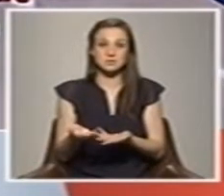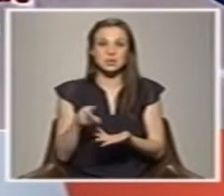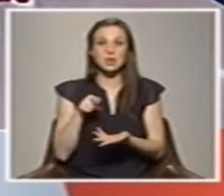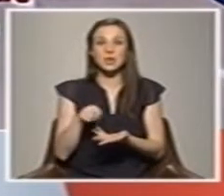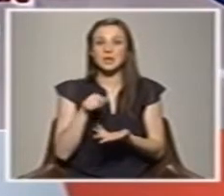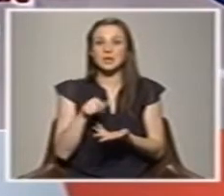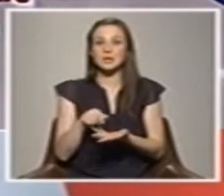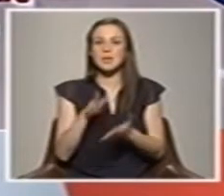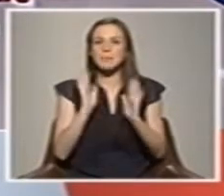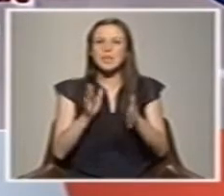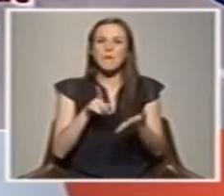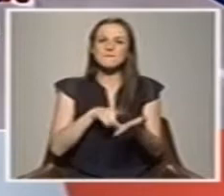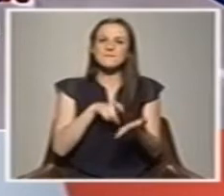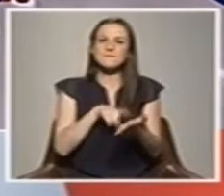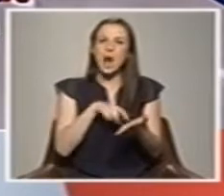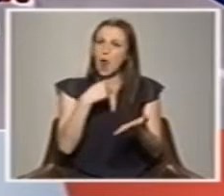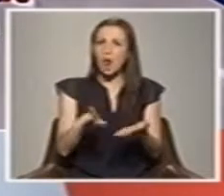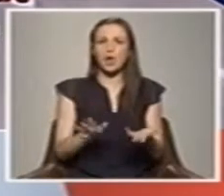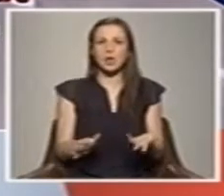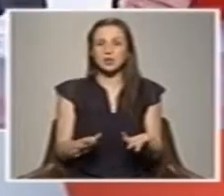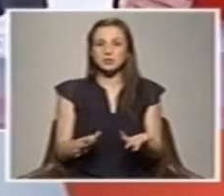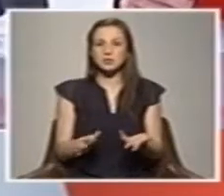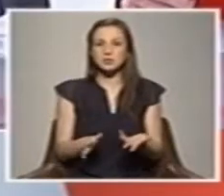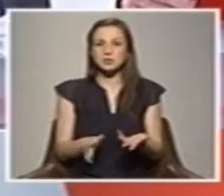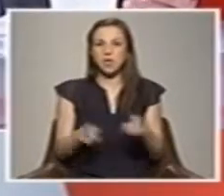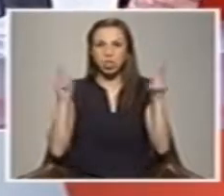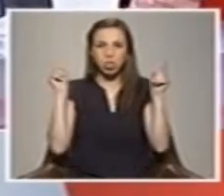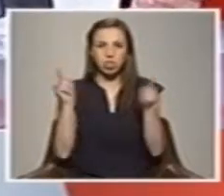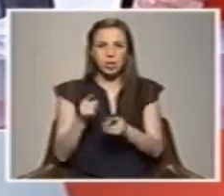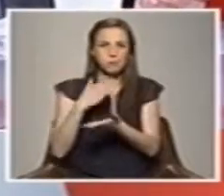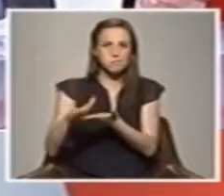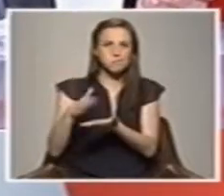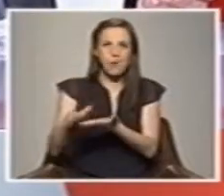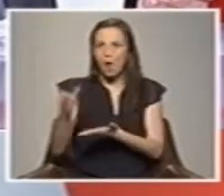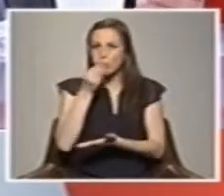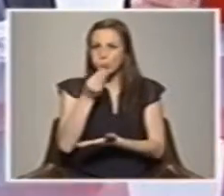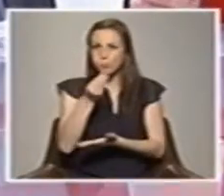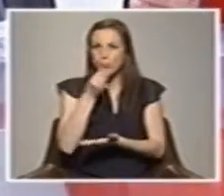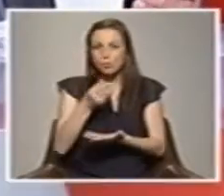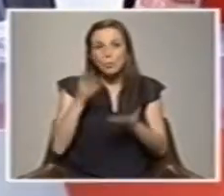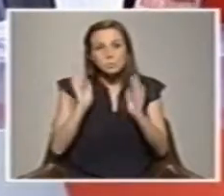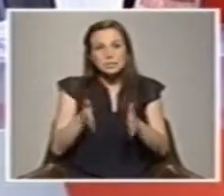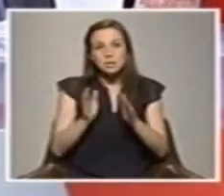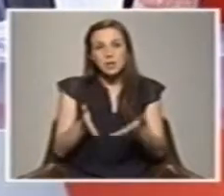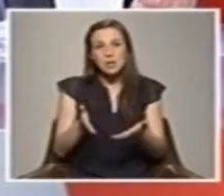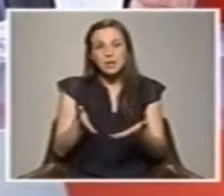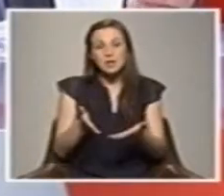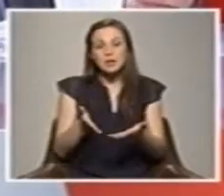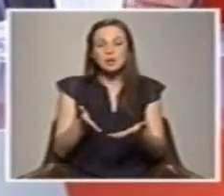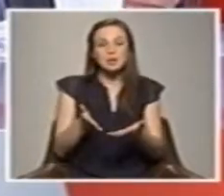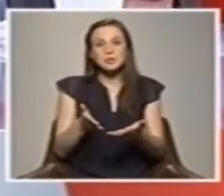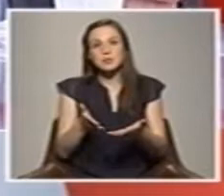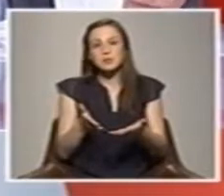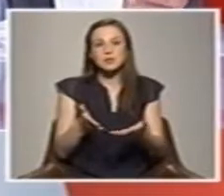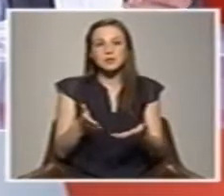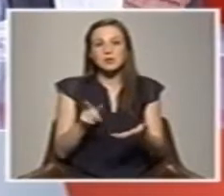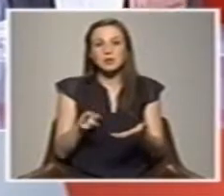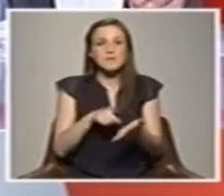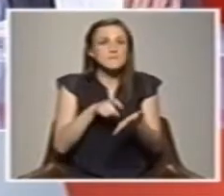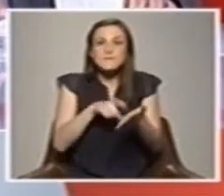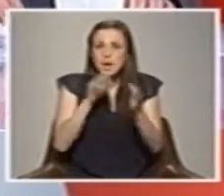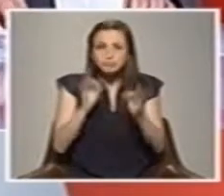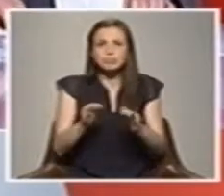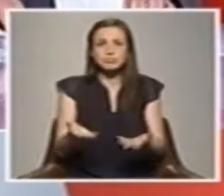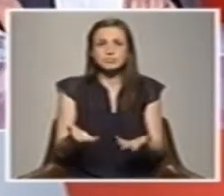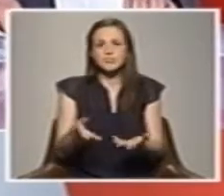Isto tem que ser uma necessidade. Uhum. A redução do desperdício alimentar no mundo vai ter que ser uma necessidade. Mas quando me